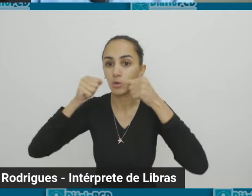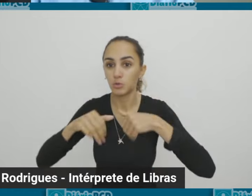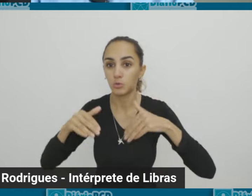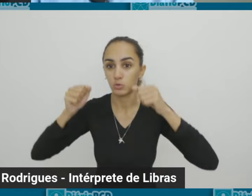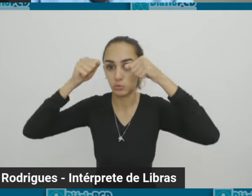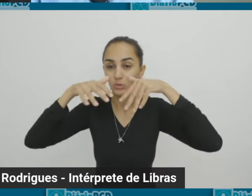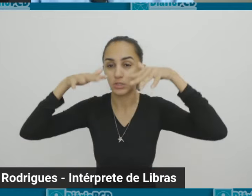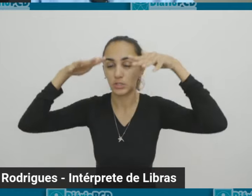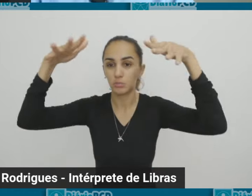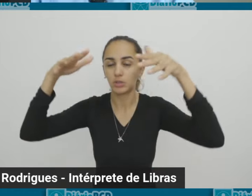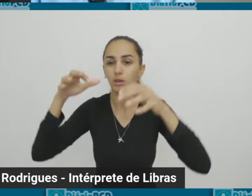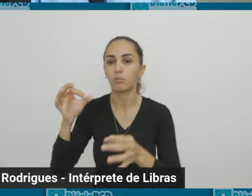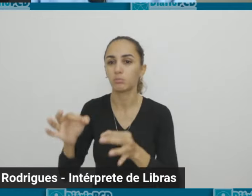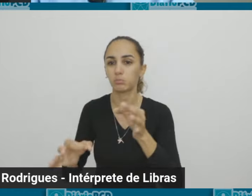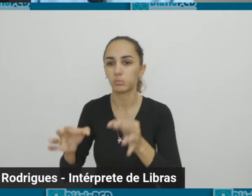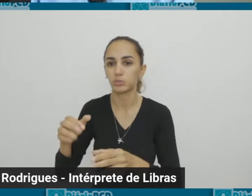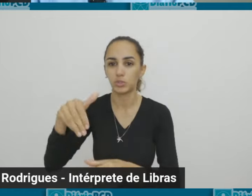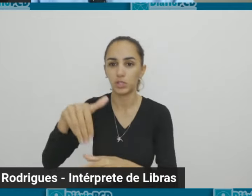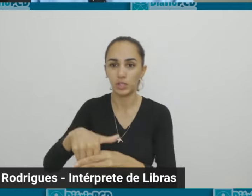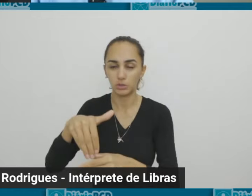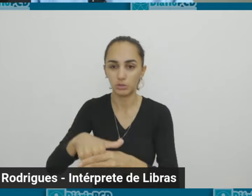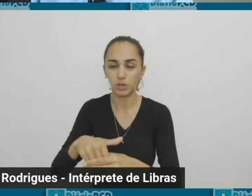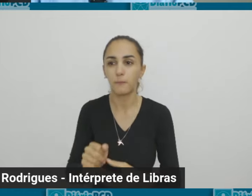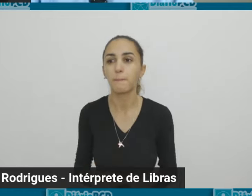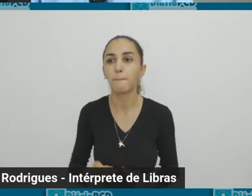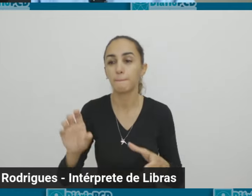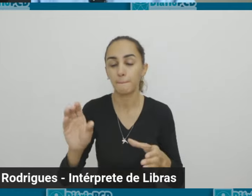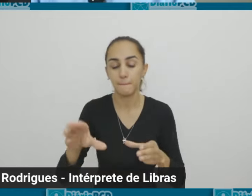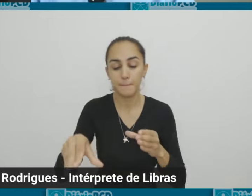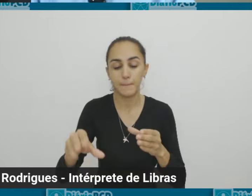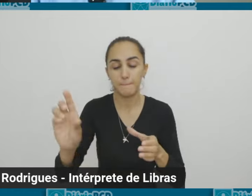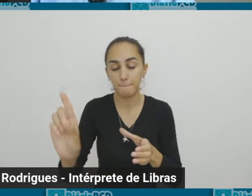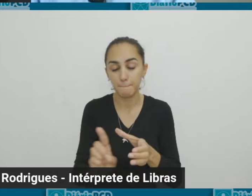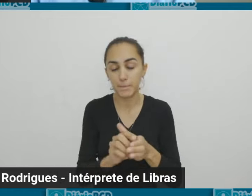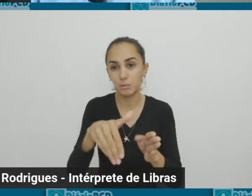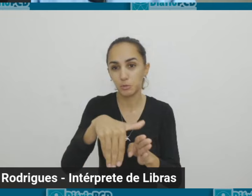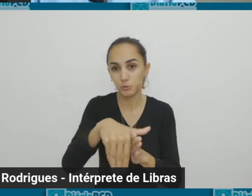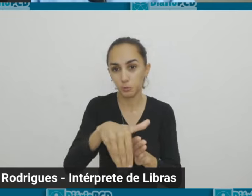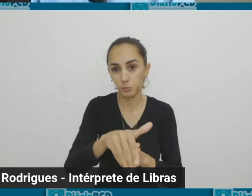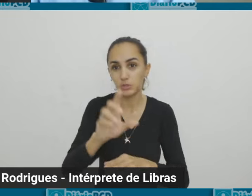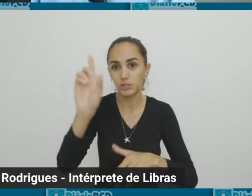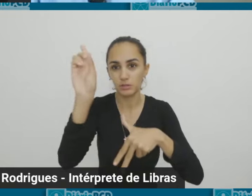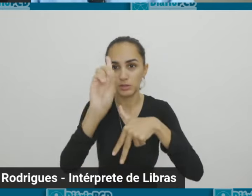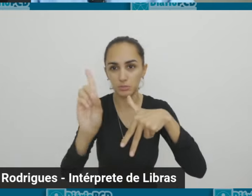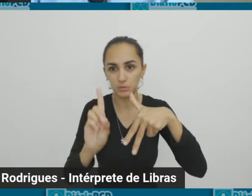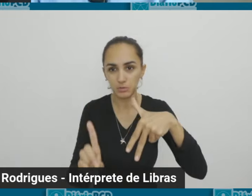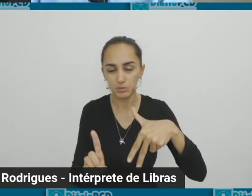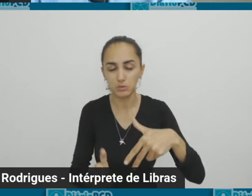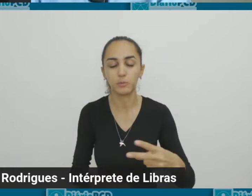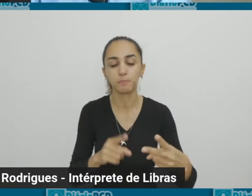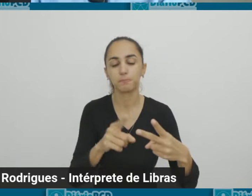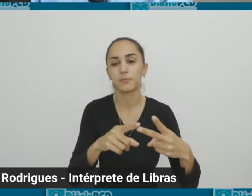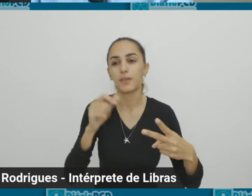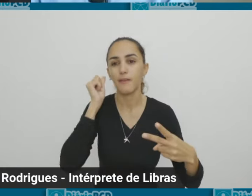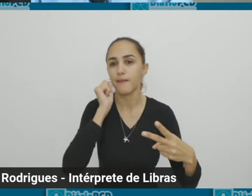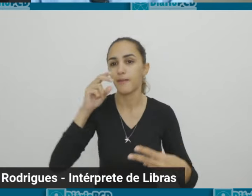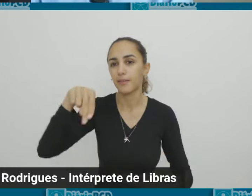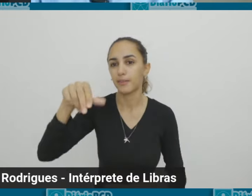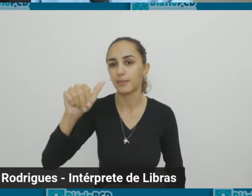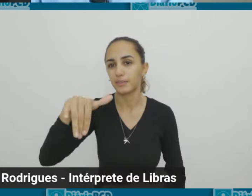dos Direitos das Pessoas com Deficiência, e com a doutora Nancy Segadilha, advogada, e participa hoje das eleições